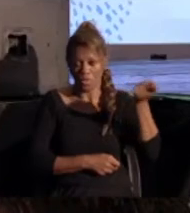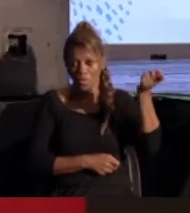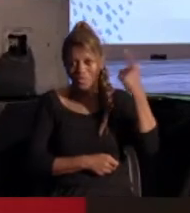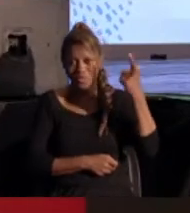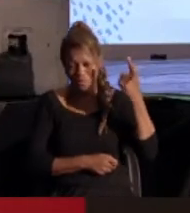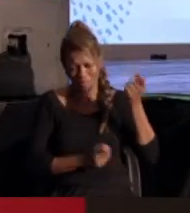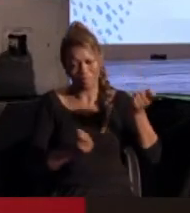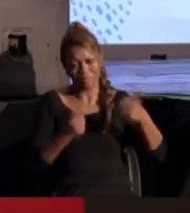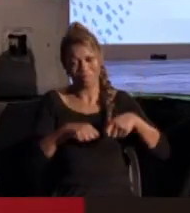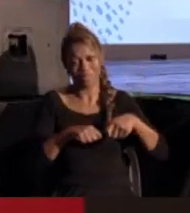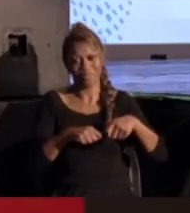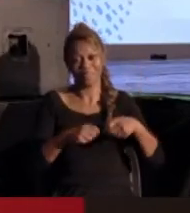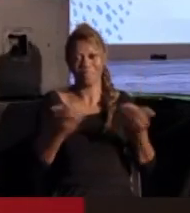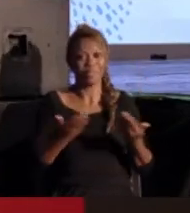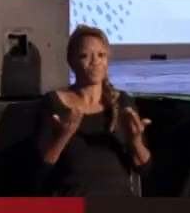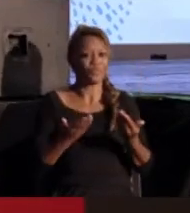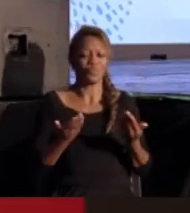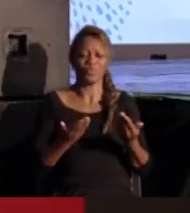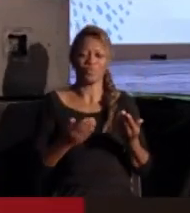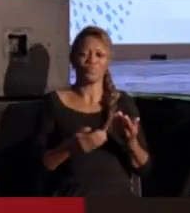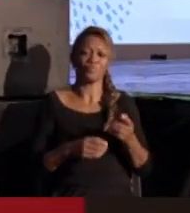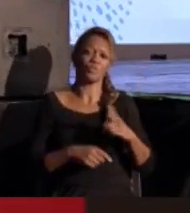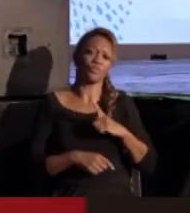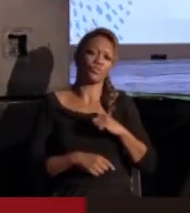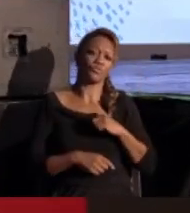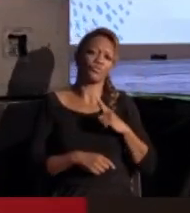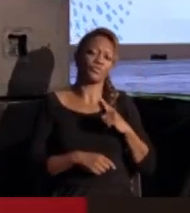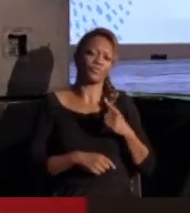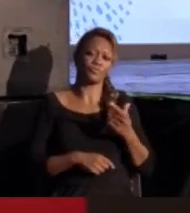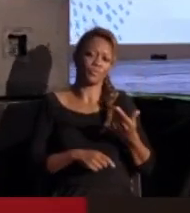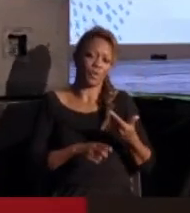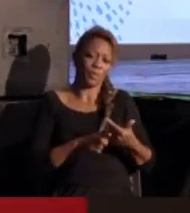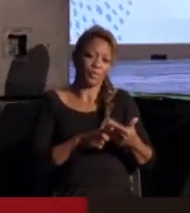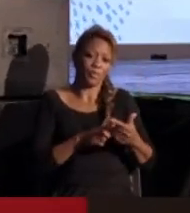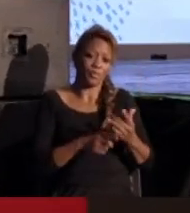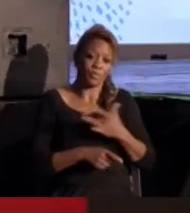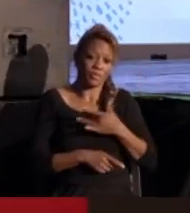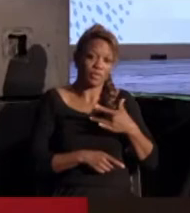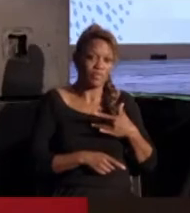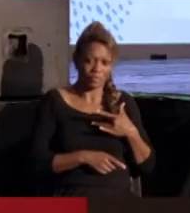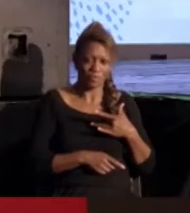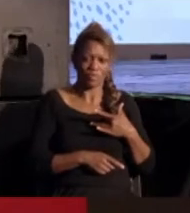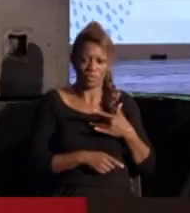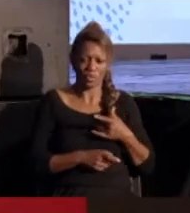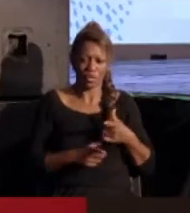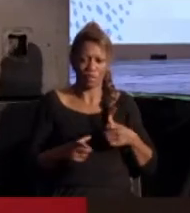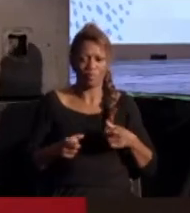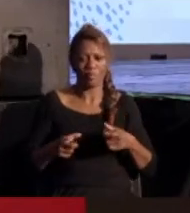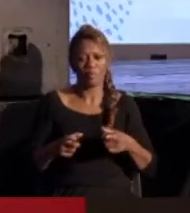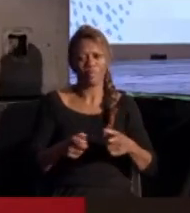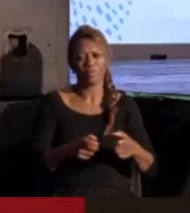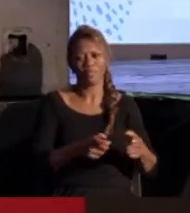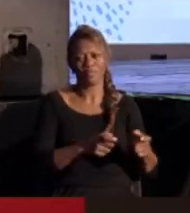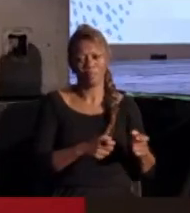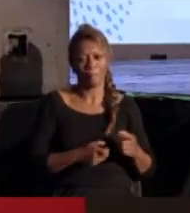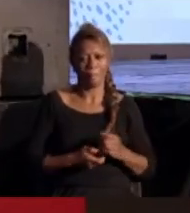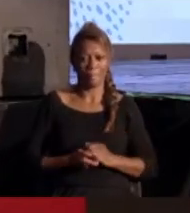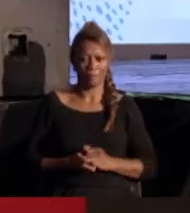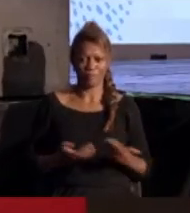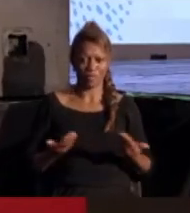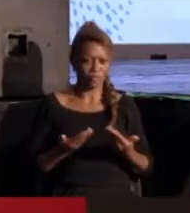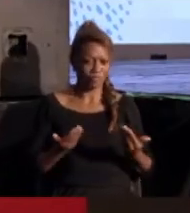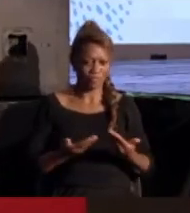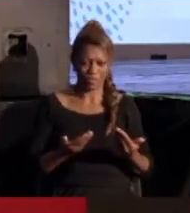moreno, né? Não, eu arranjei câncer de pele, né? E num tempo em que não havia protetor solar, havia bronzeador, né? Então